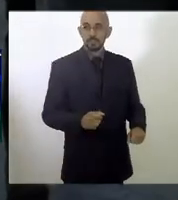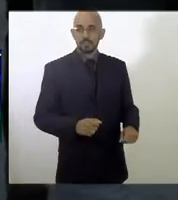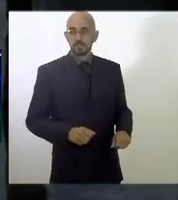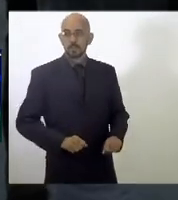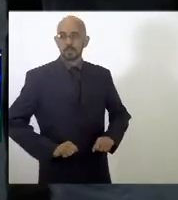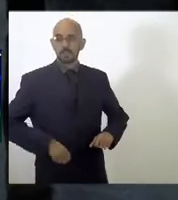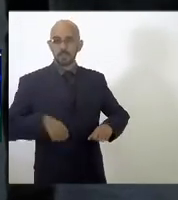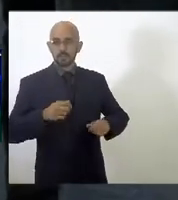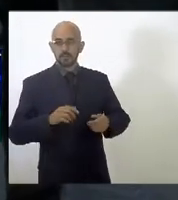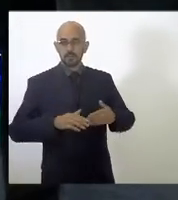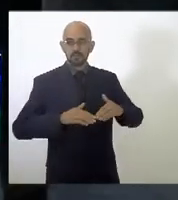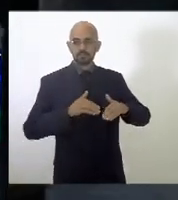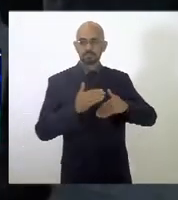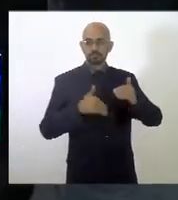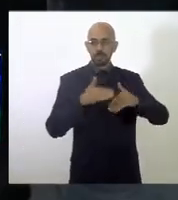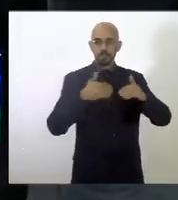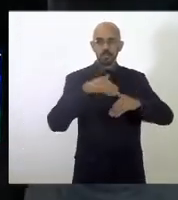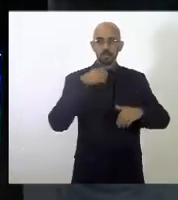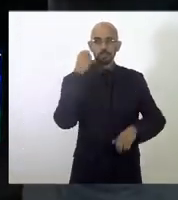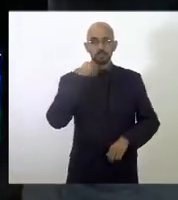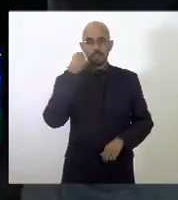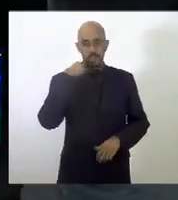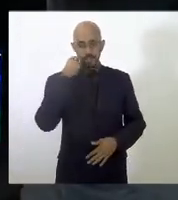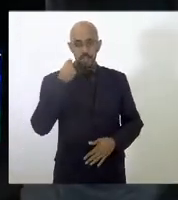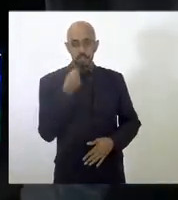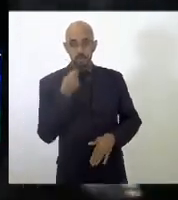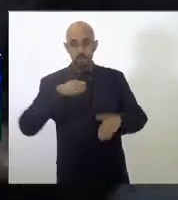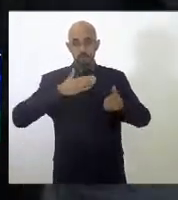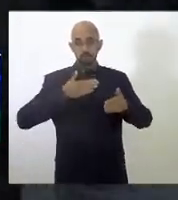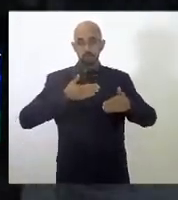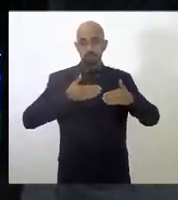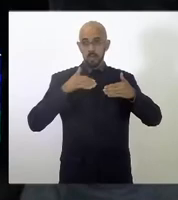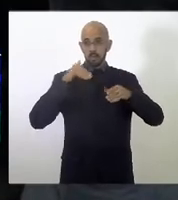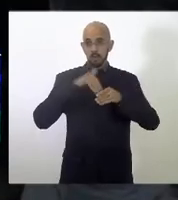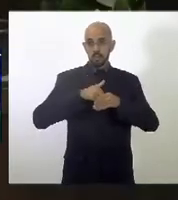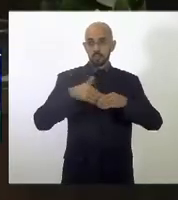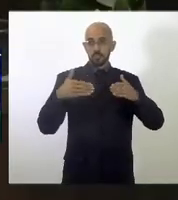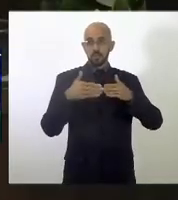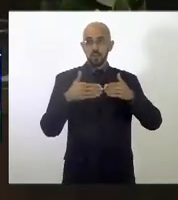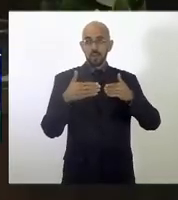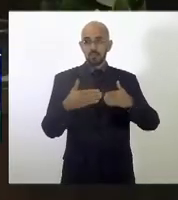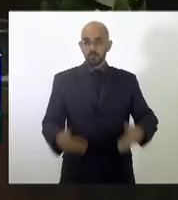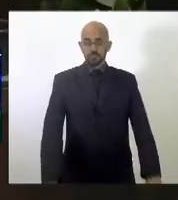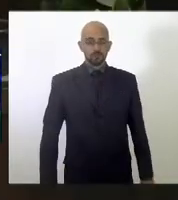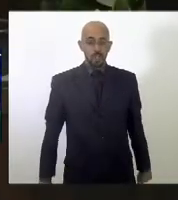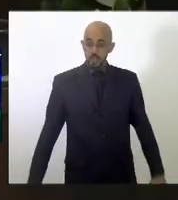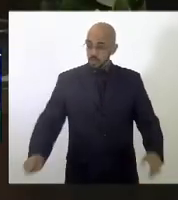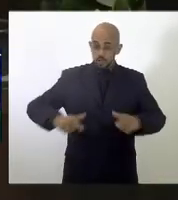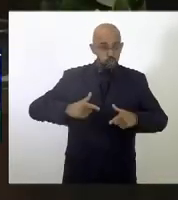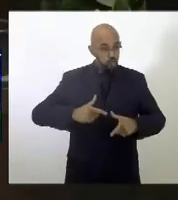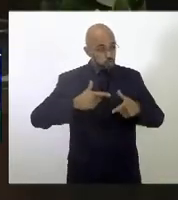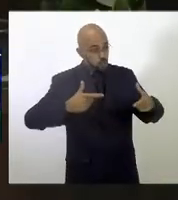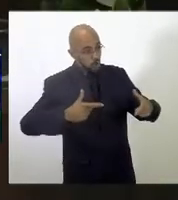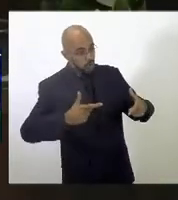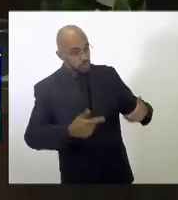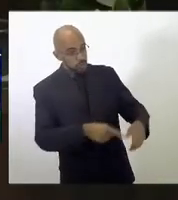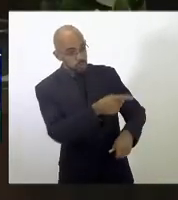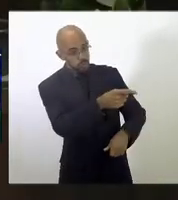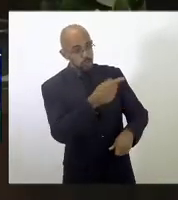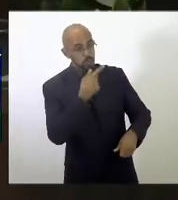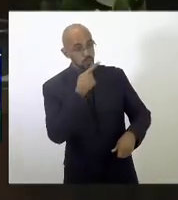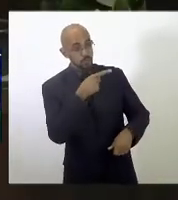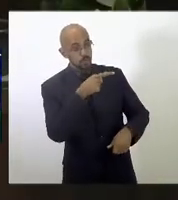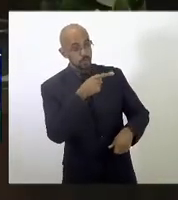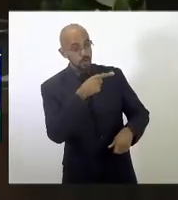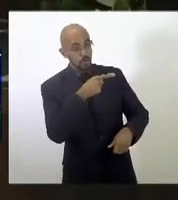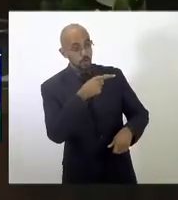Tenho dito, voto favorável, estamos juntos. Ainda bem que Vossa Excelência declinou o número que